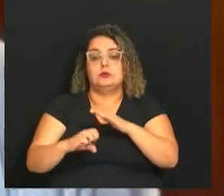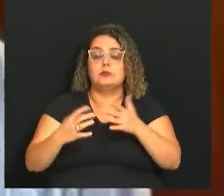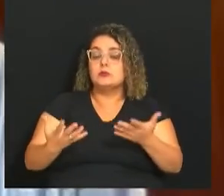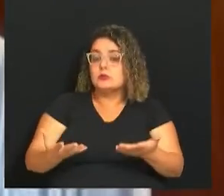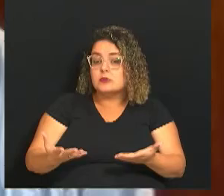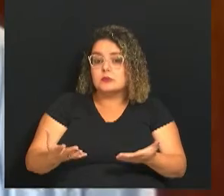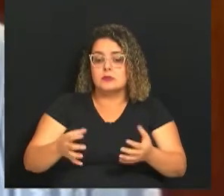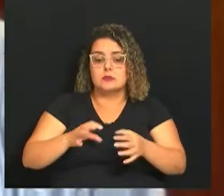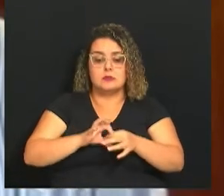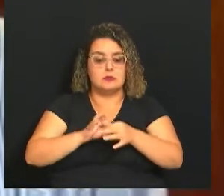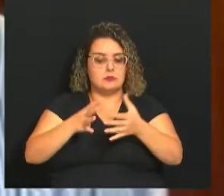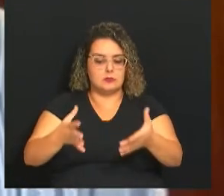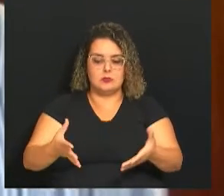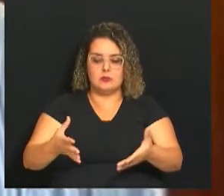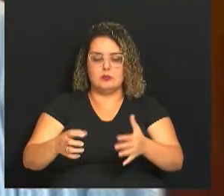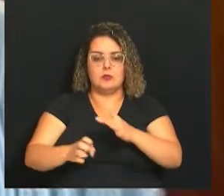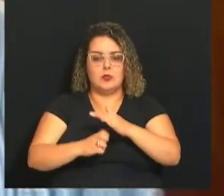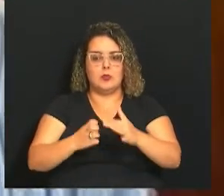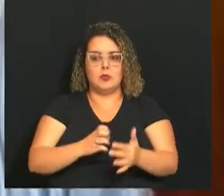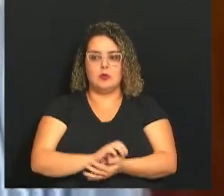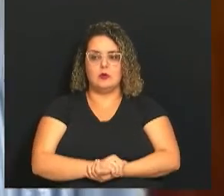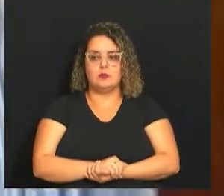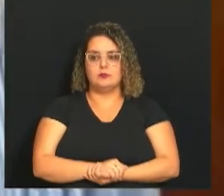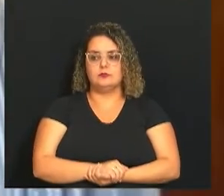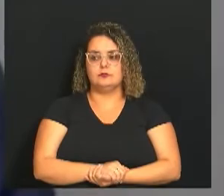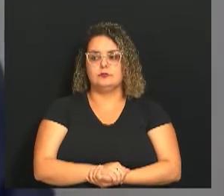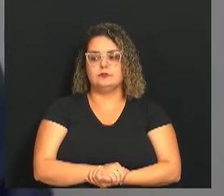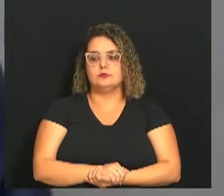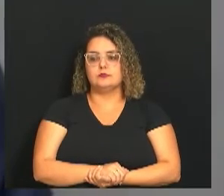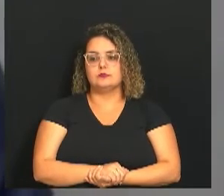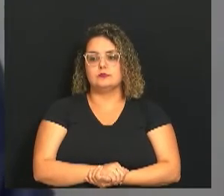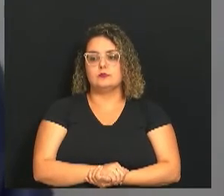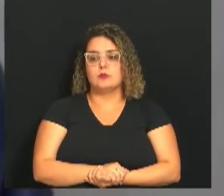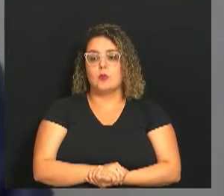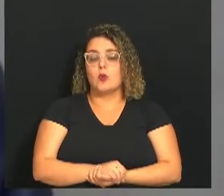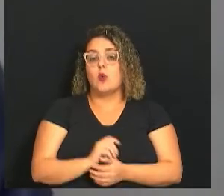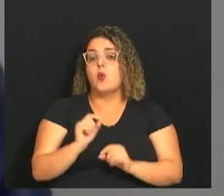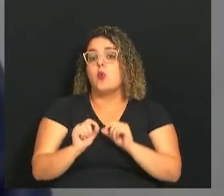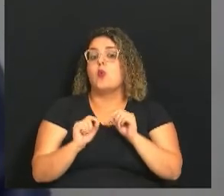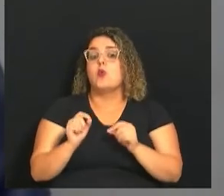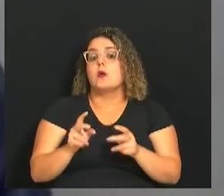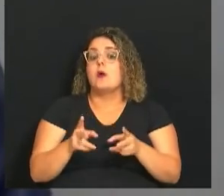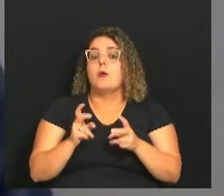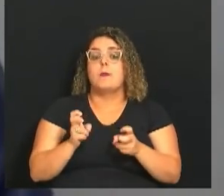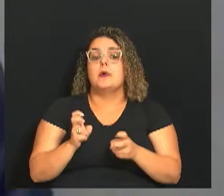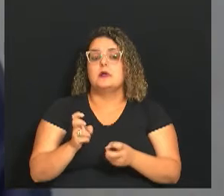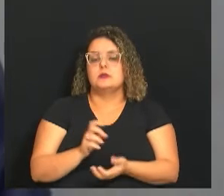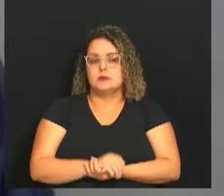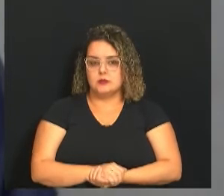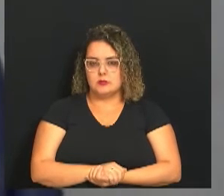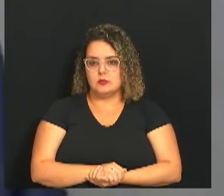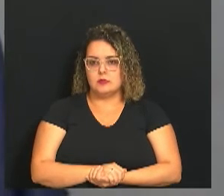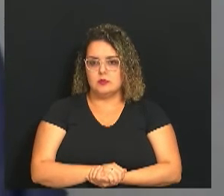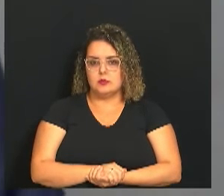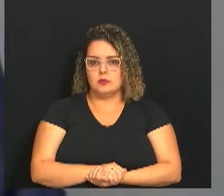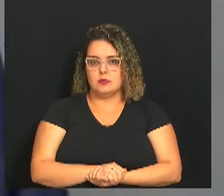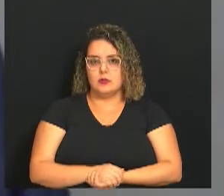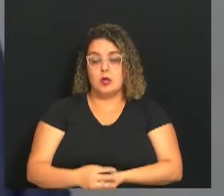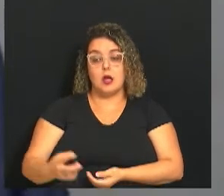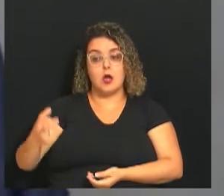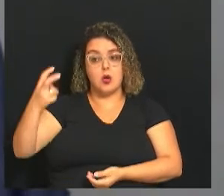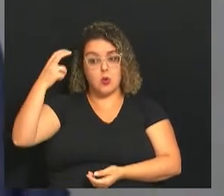pela empresa? O que aparenta nesse caso? A cultura da